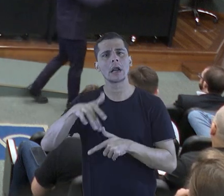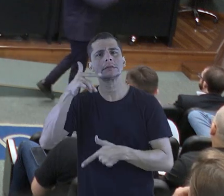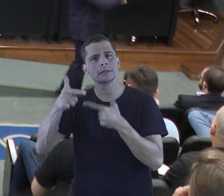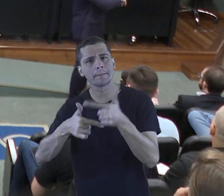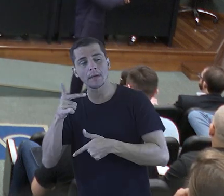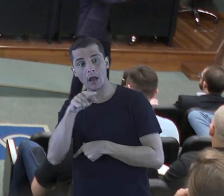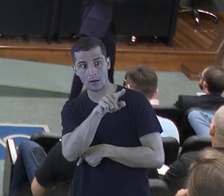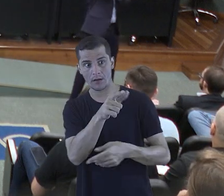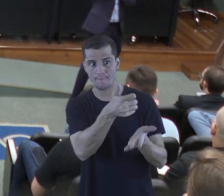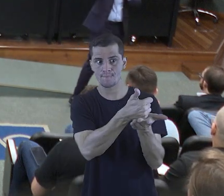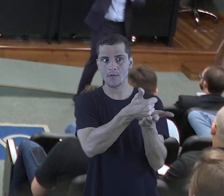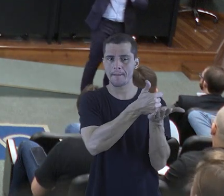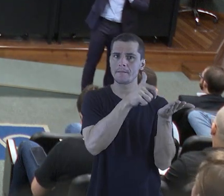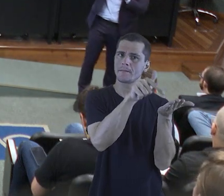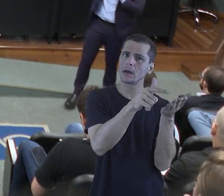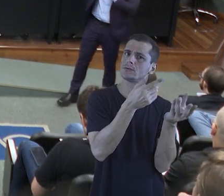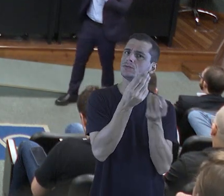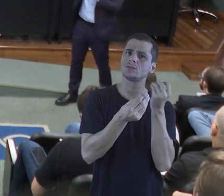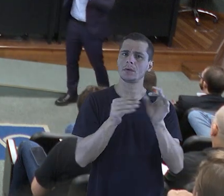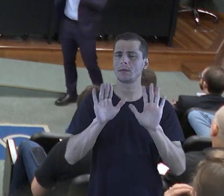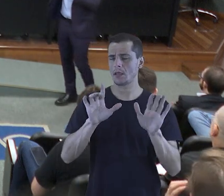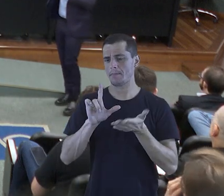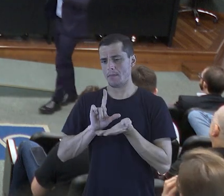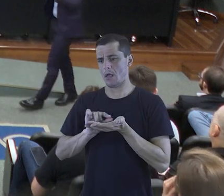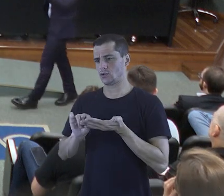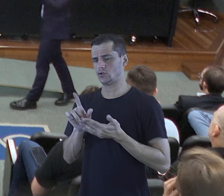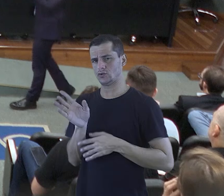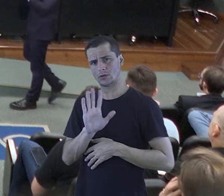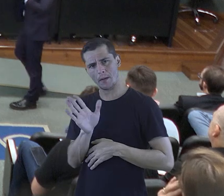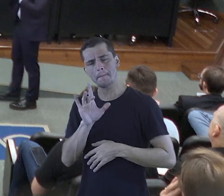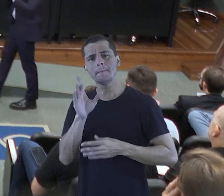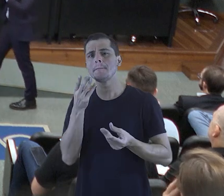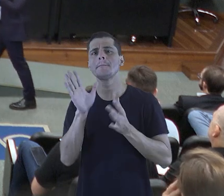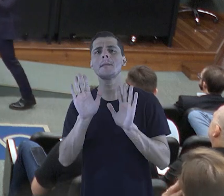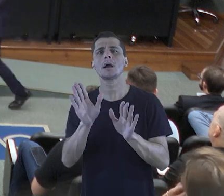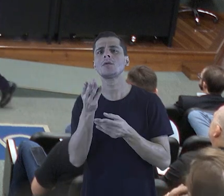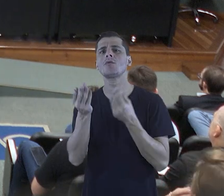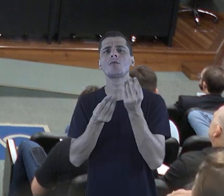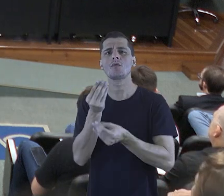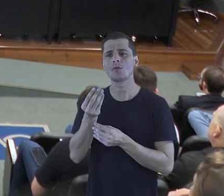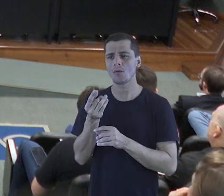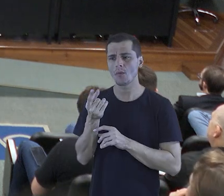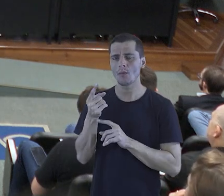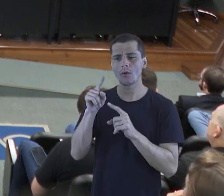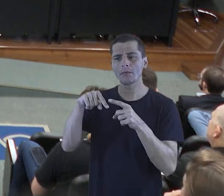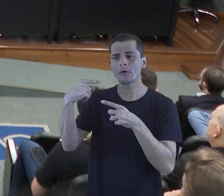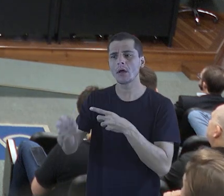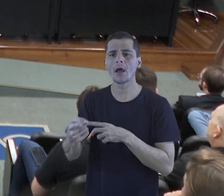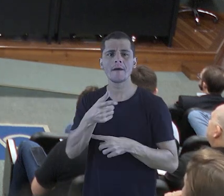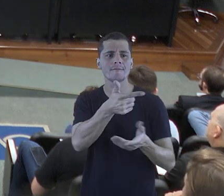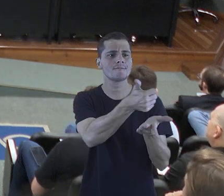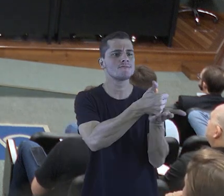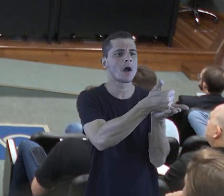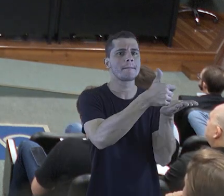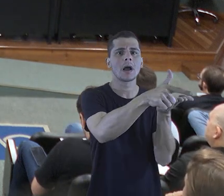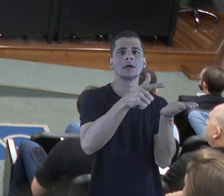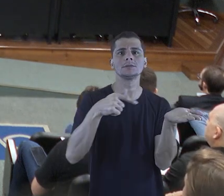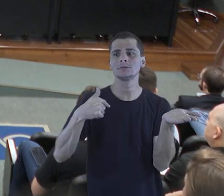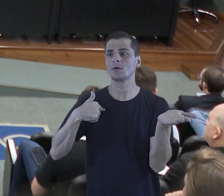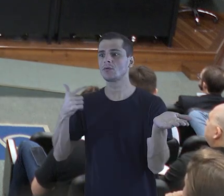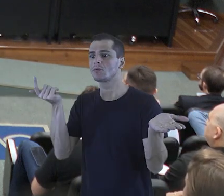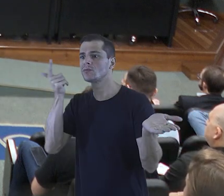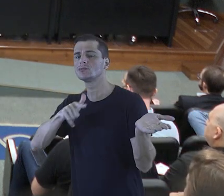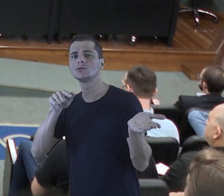meu LinkedIn. Daí marquei um monte de amigo meu, professor, diretor da NPD. Marquei todo mundo. Essa farmácia descontinuou essa prática. Não